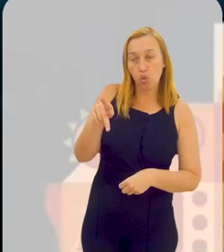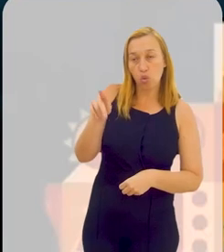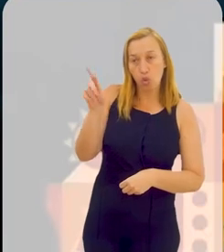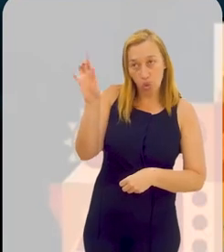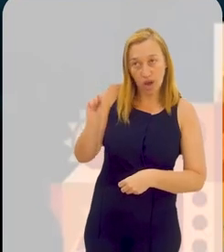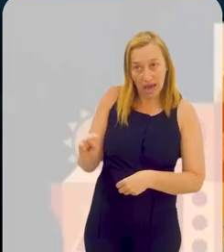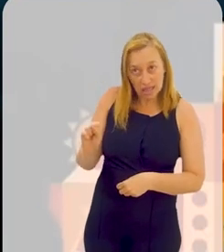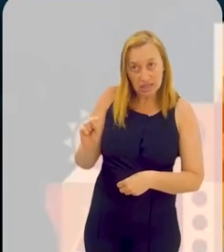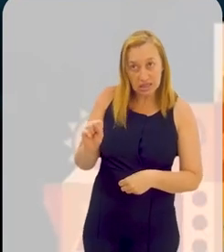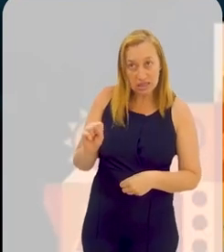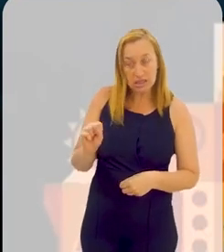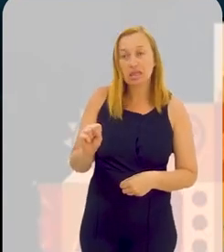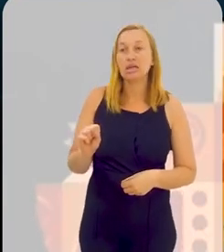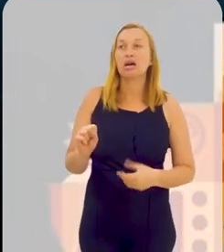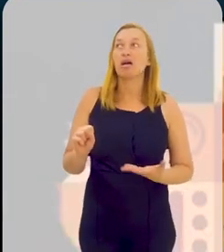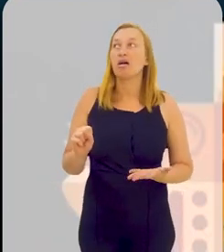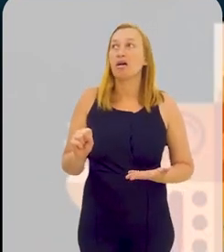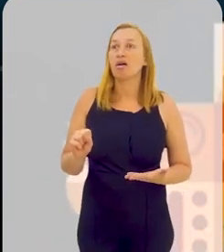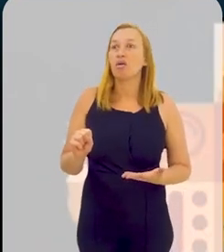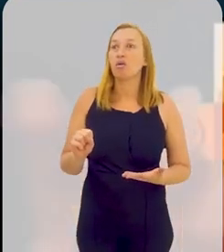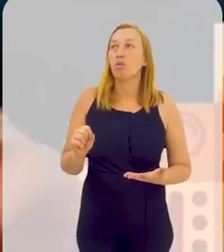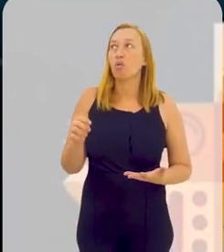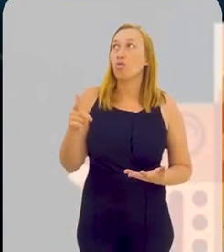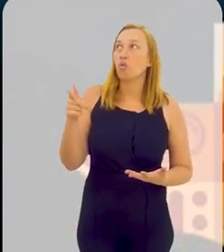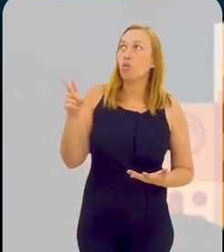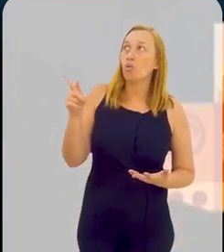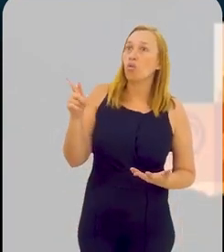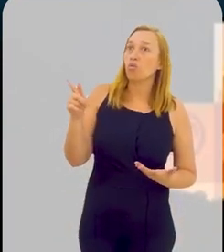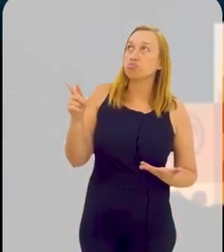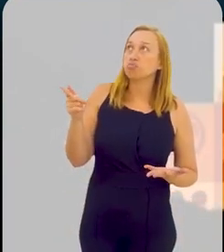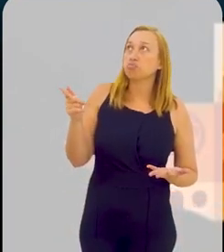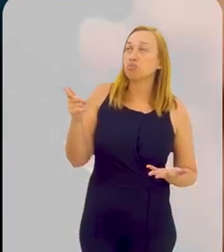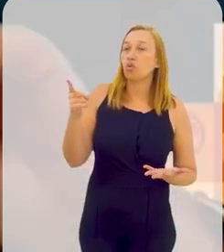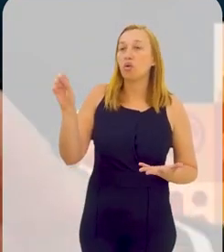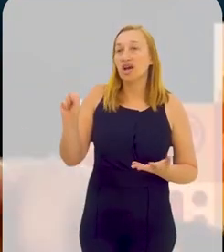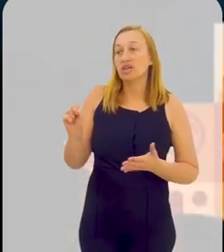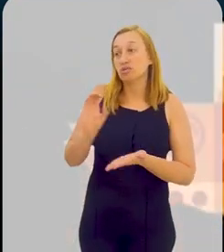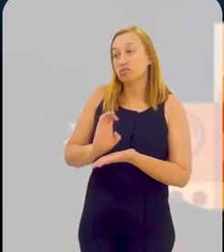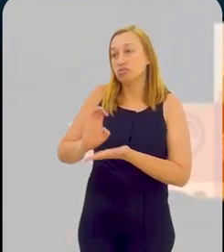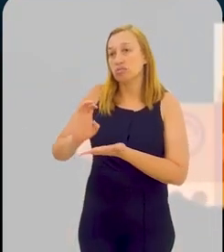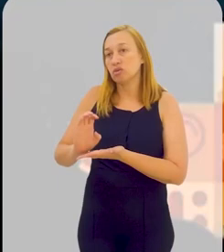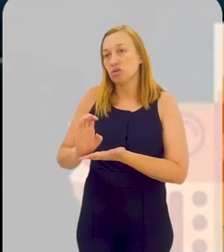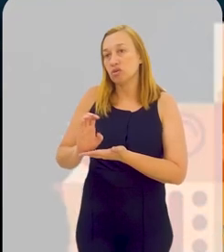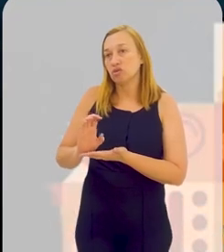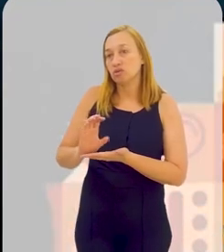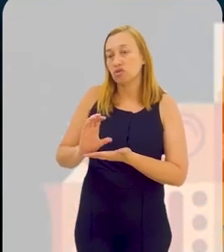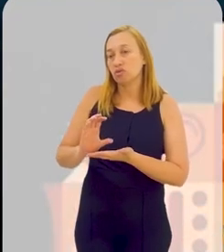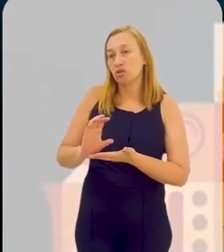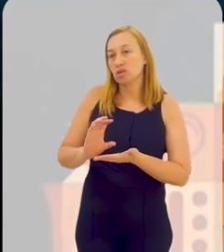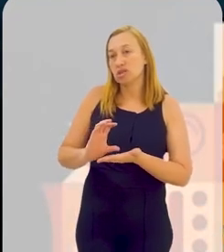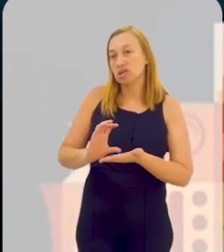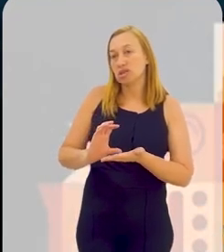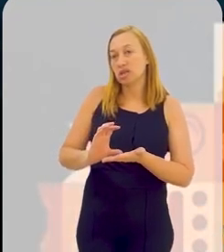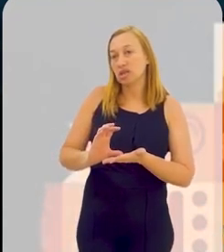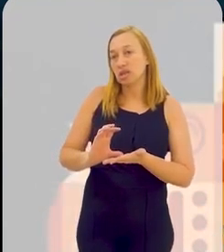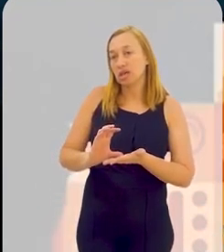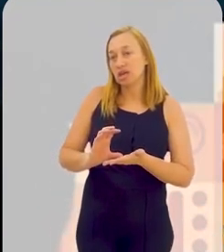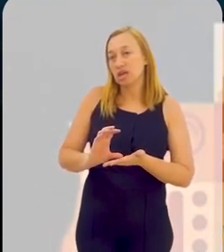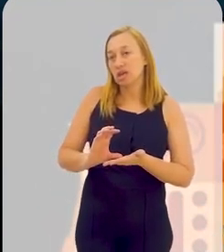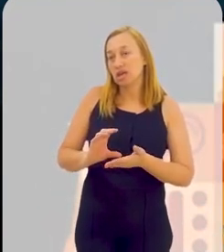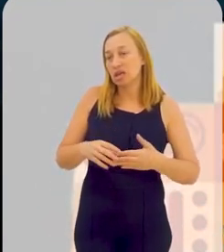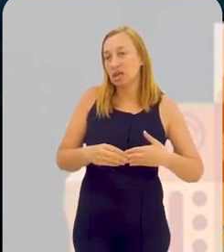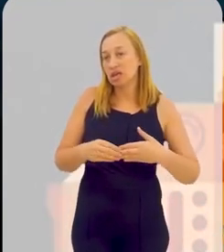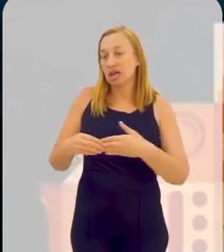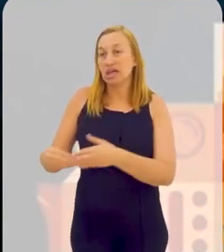vamos pensar hipoteticamente que esse gás fosse, de alguma maneira, transportado para a costa, você teria